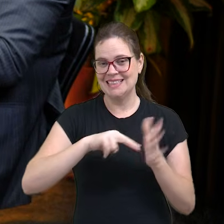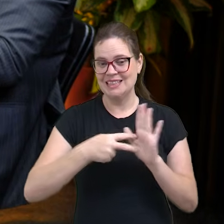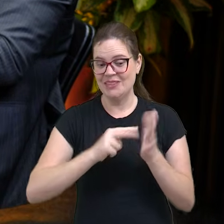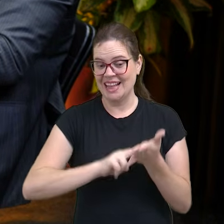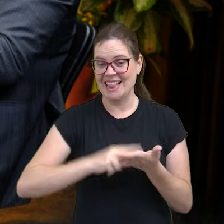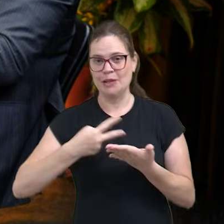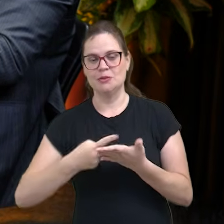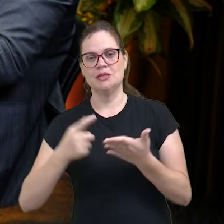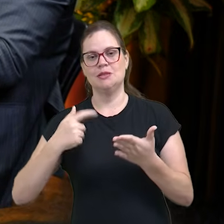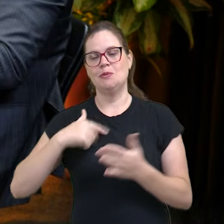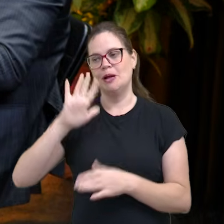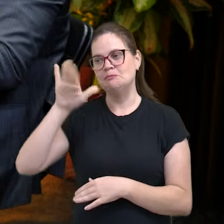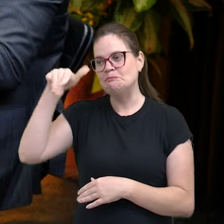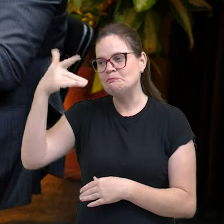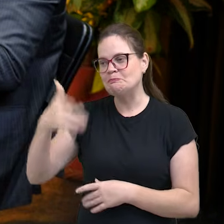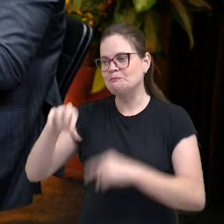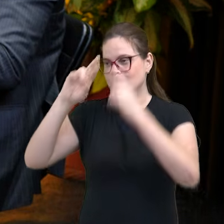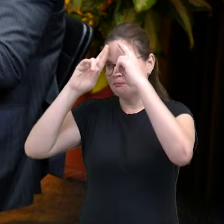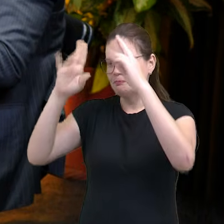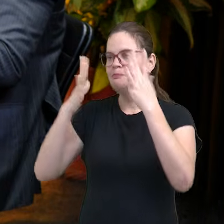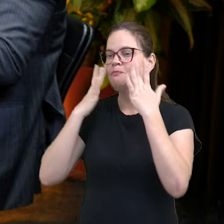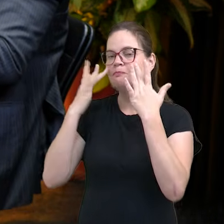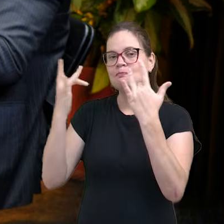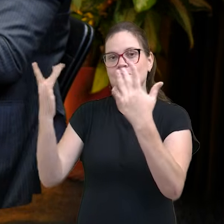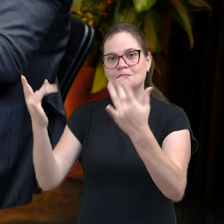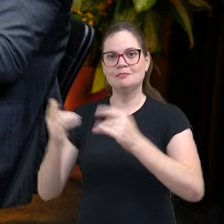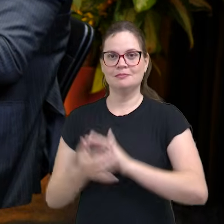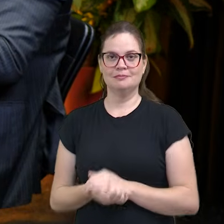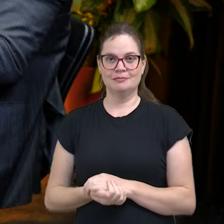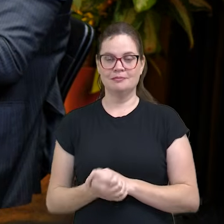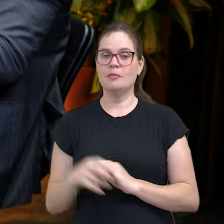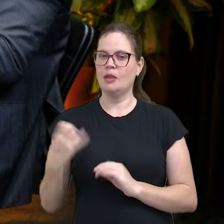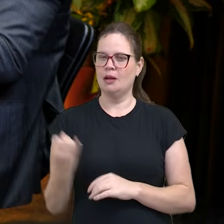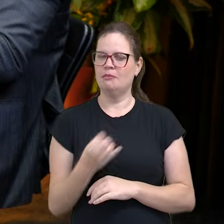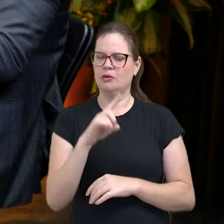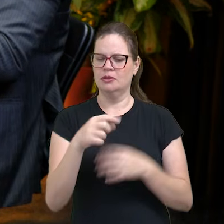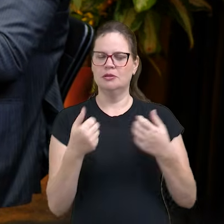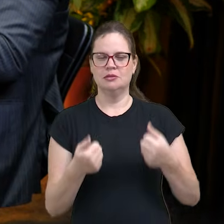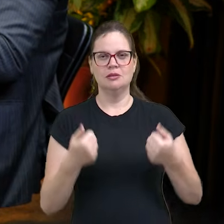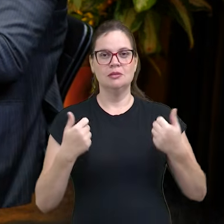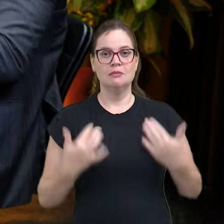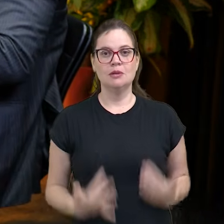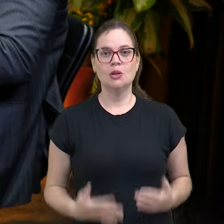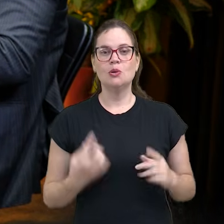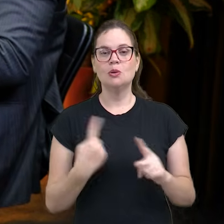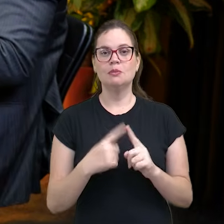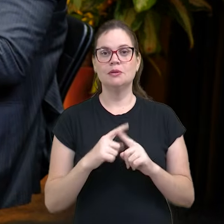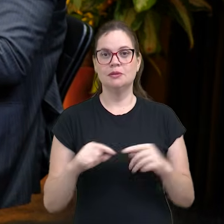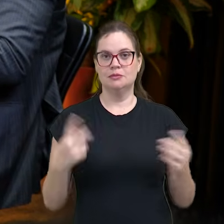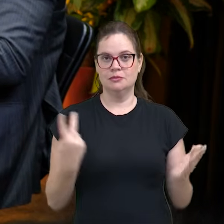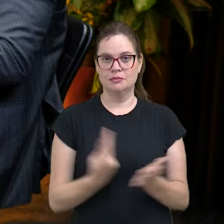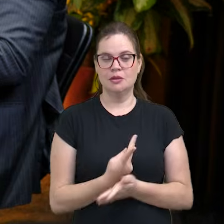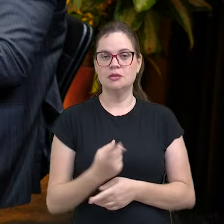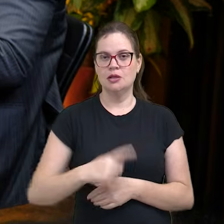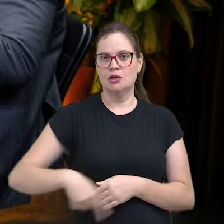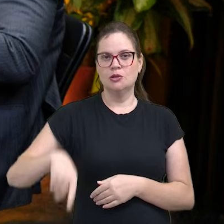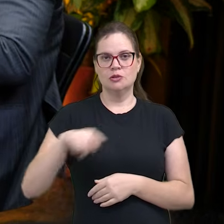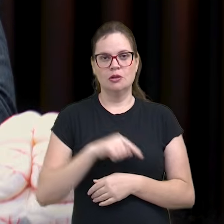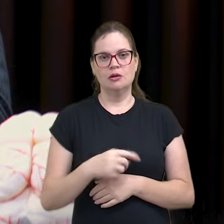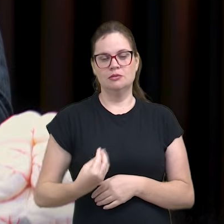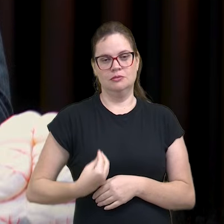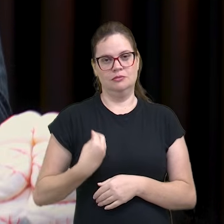pronúncia, mas que quer dizer reverência. Não é isso, pastor Orlando? Muito importante essa observação do pastor